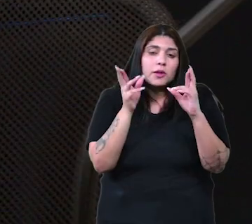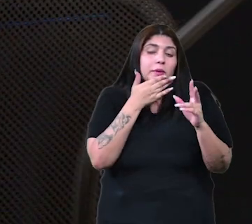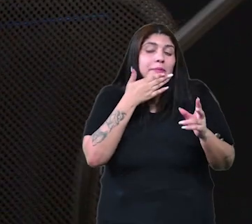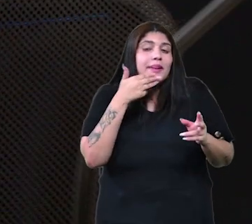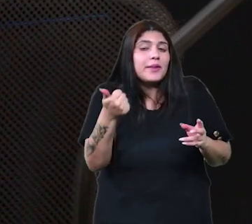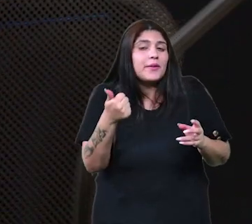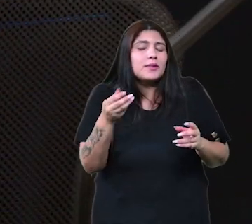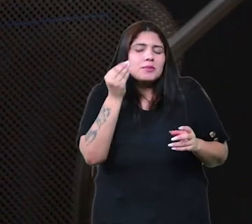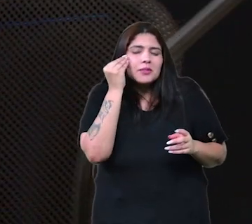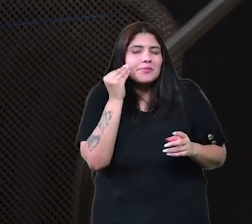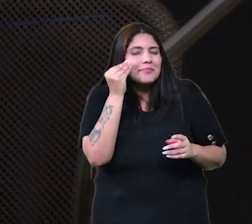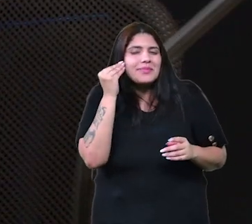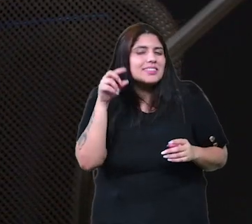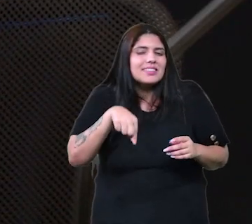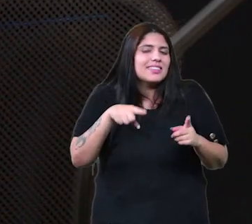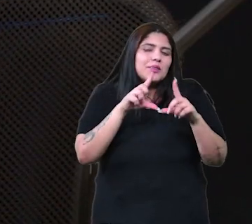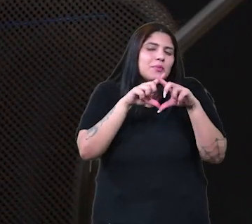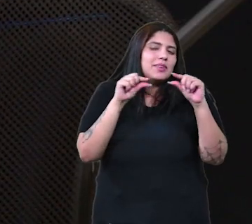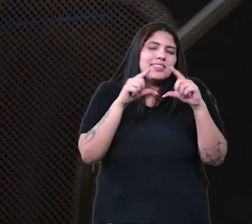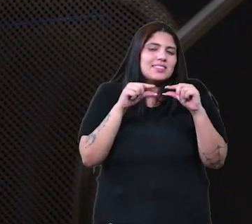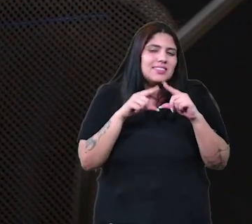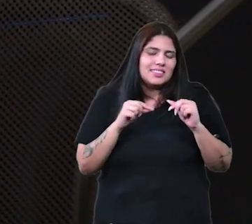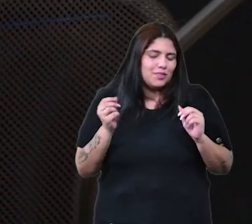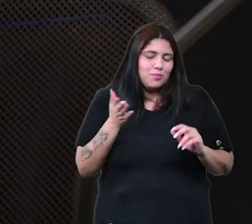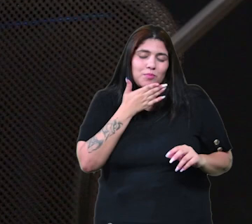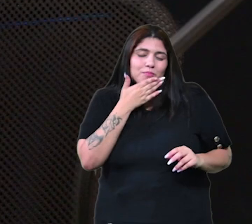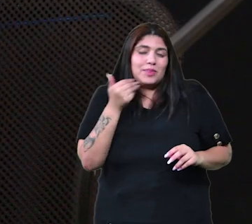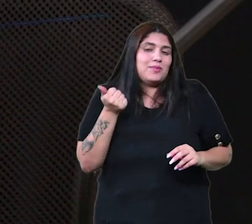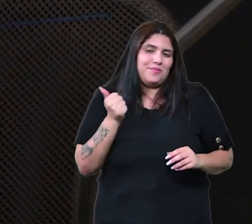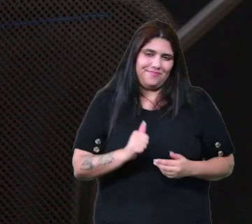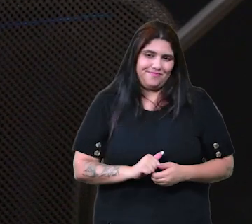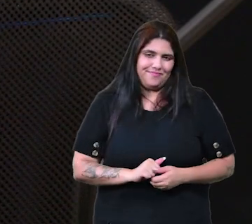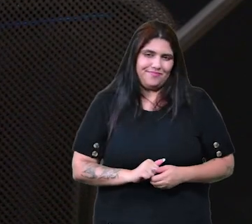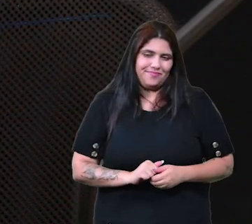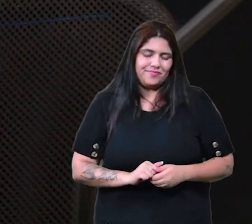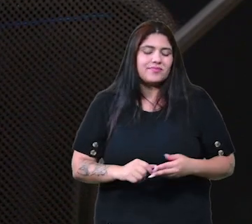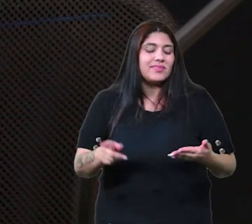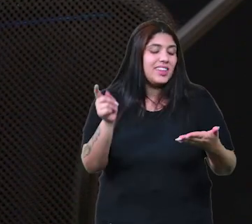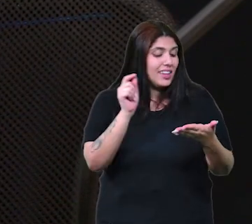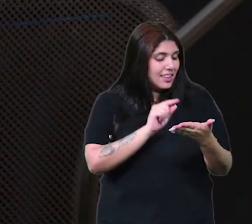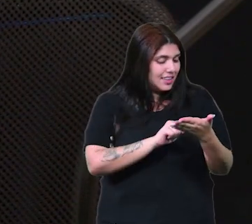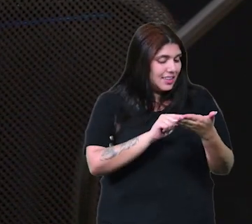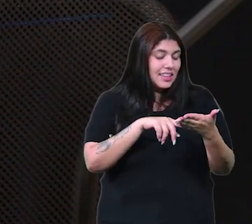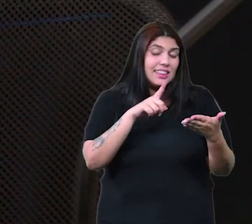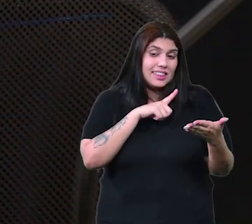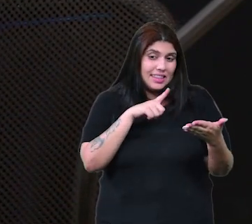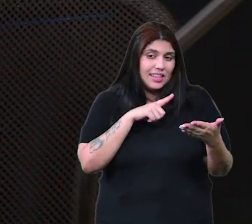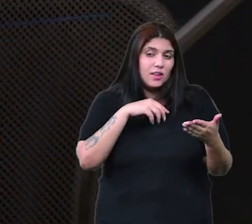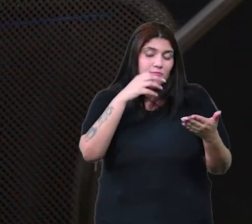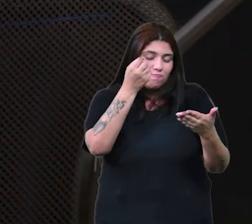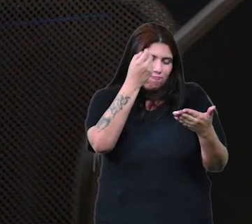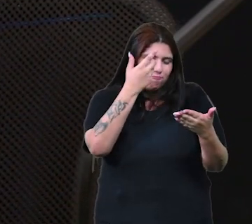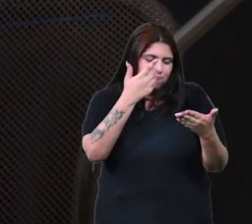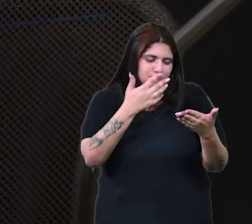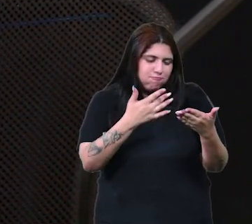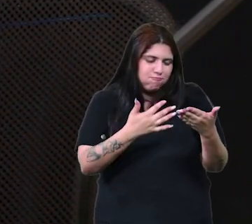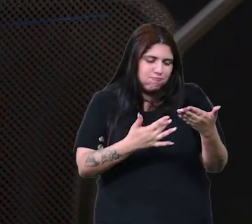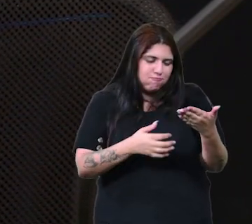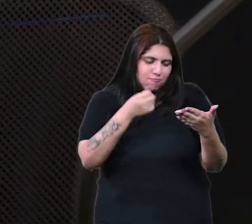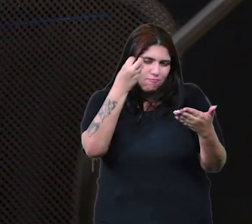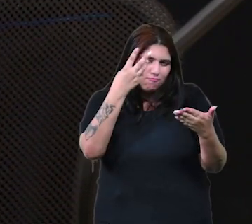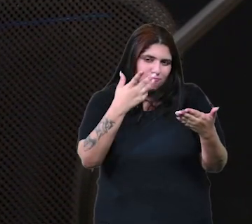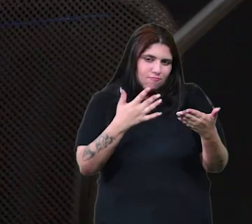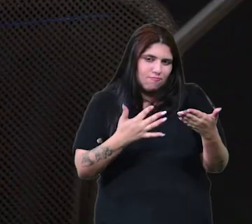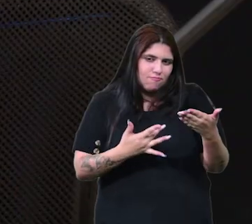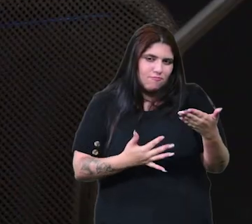muito boa. E ela colocou, inclusive, os ingredientes que ela usou para fazer o chazinho, porque vai que a pessoa tem alguma alergia, né, tem alguma restrição.